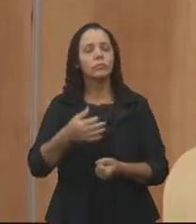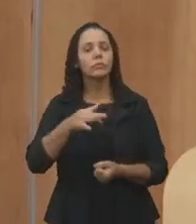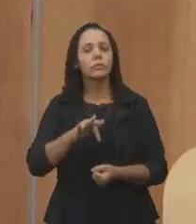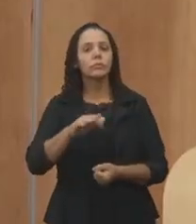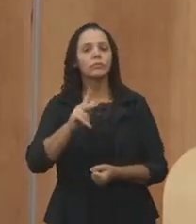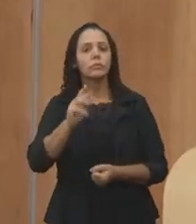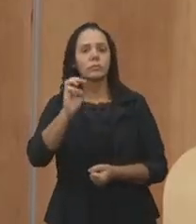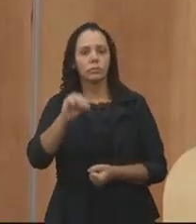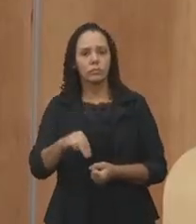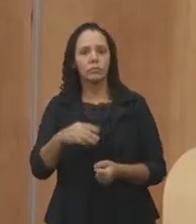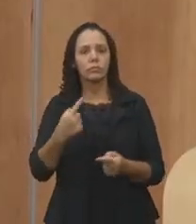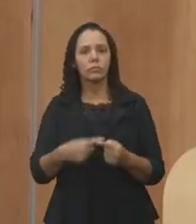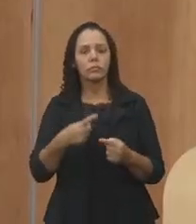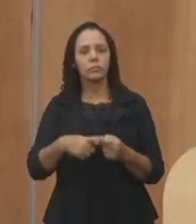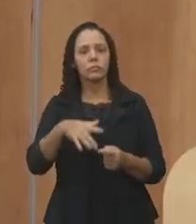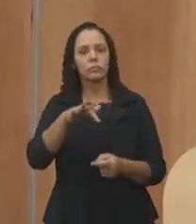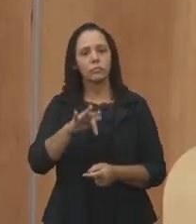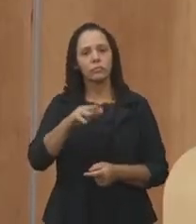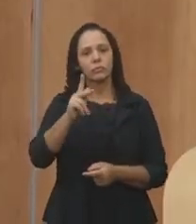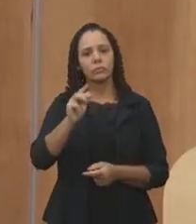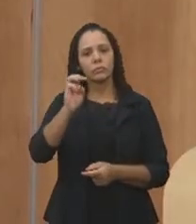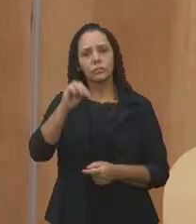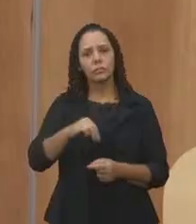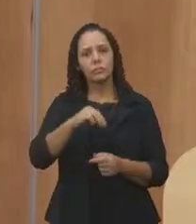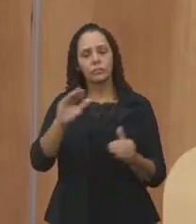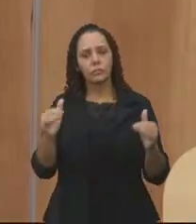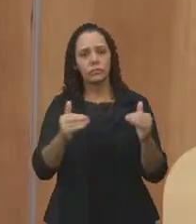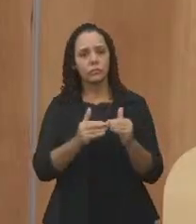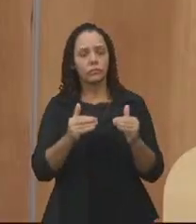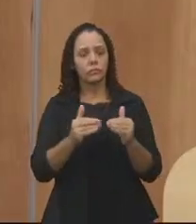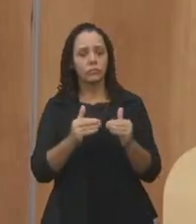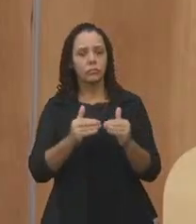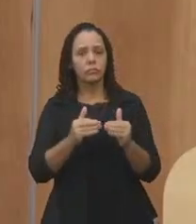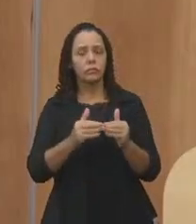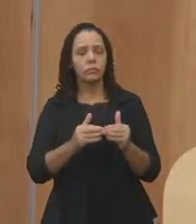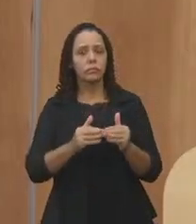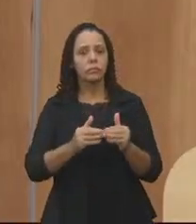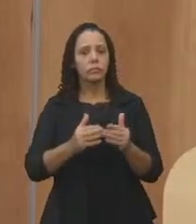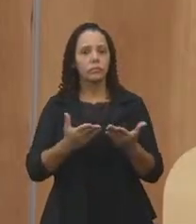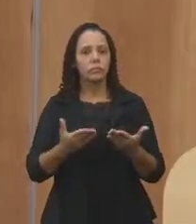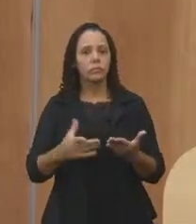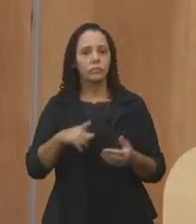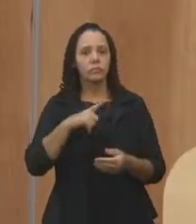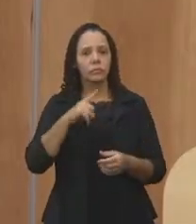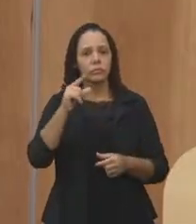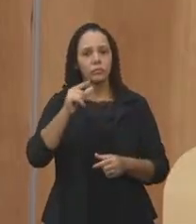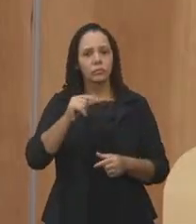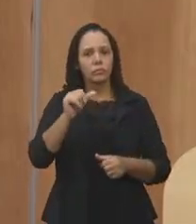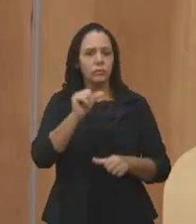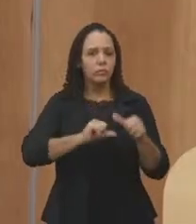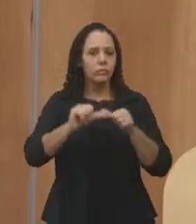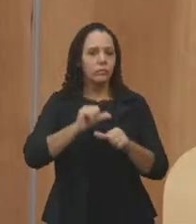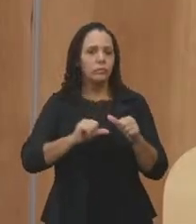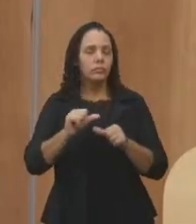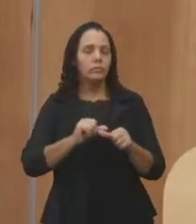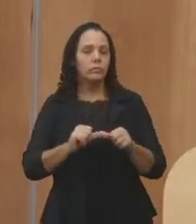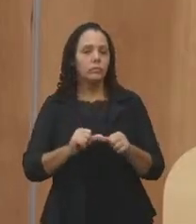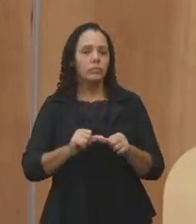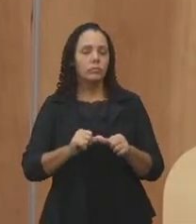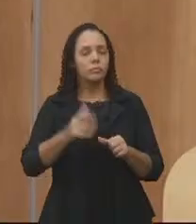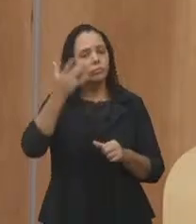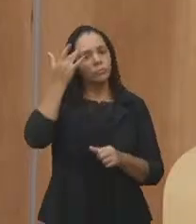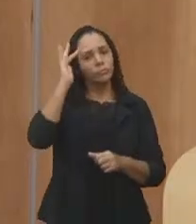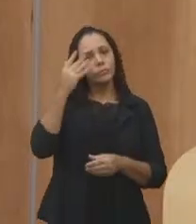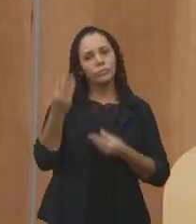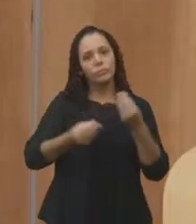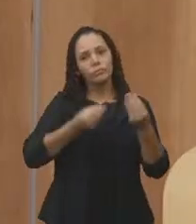FPM, porque o FPM ele é atrelado ao censo demográfico, né? A gente teve uma alteração recente e a gente ainda não sabe